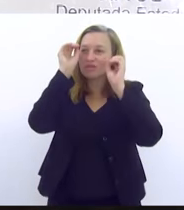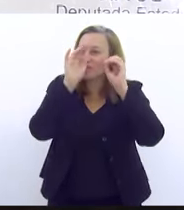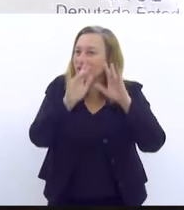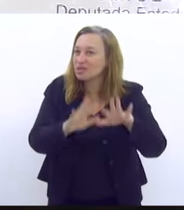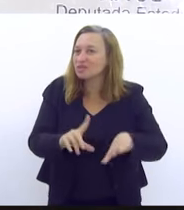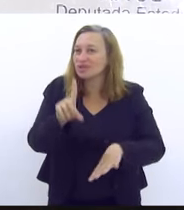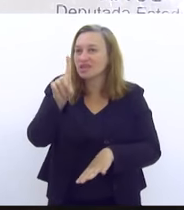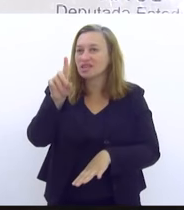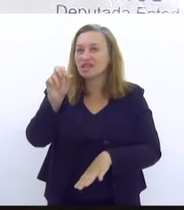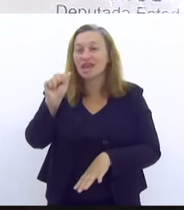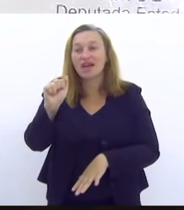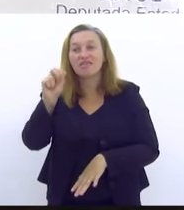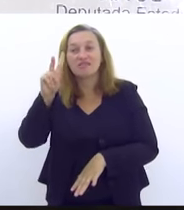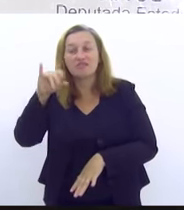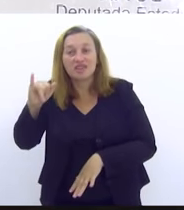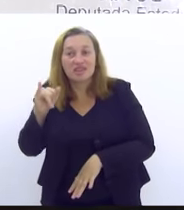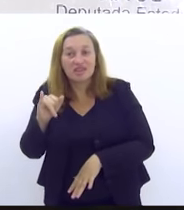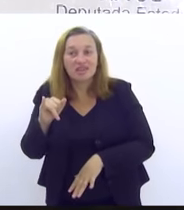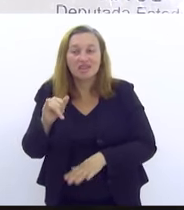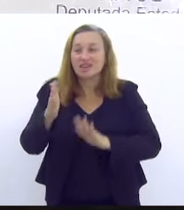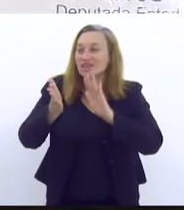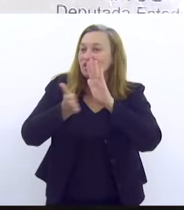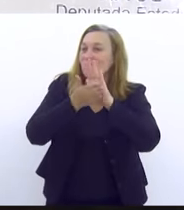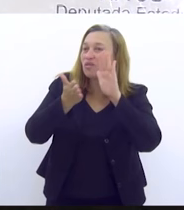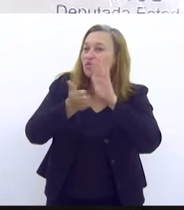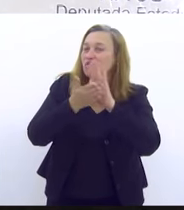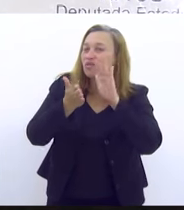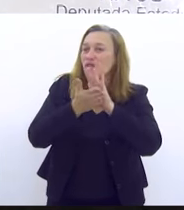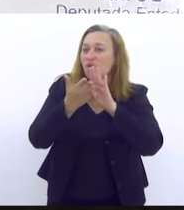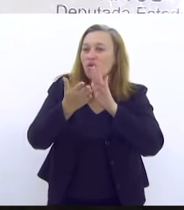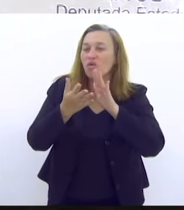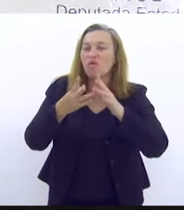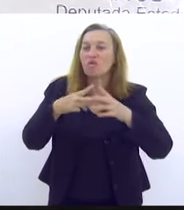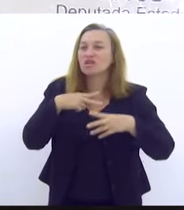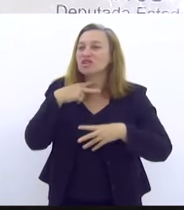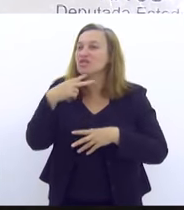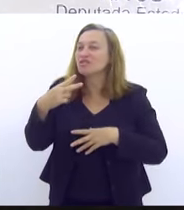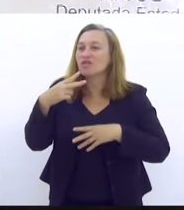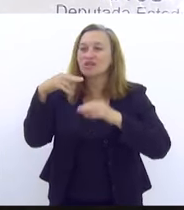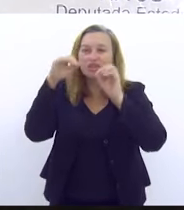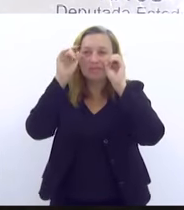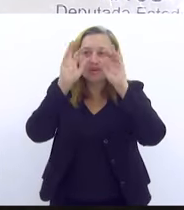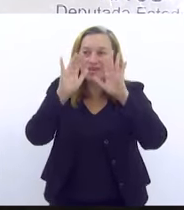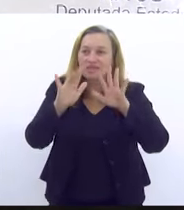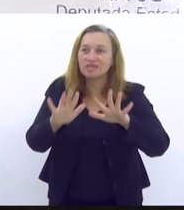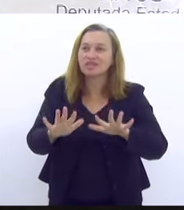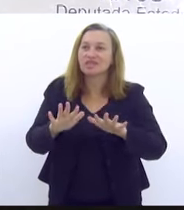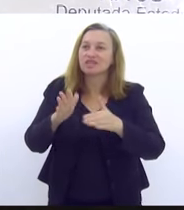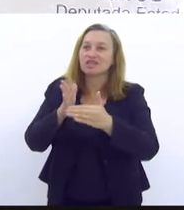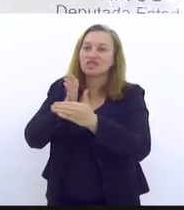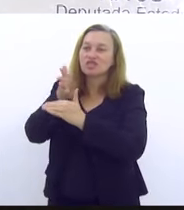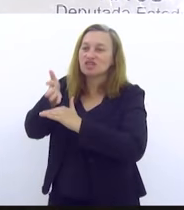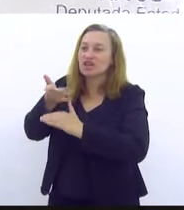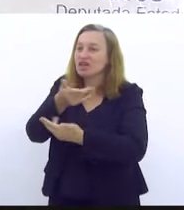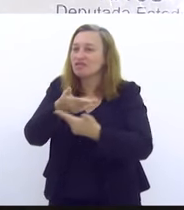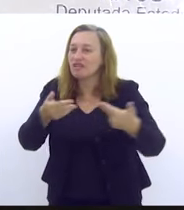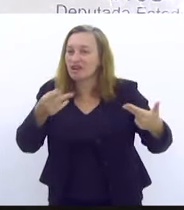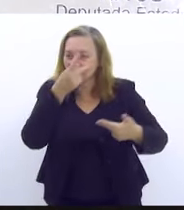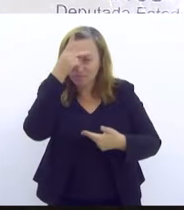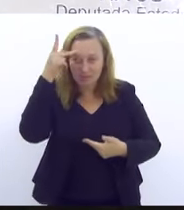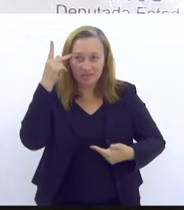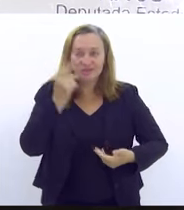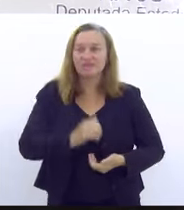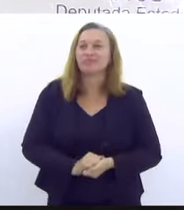Davi, que essa voz, que esse louvor que você canta, com essa garganta abençoada, chegue a muitas e muitas